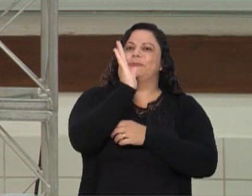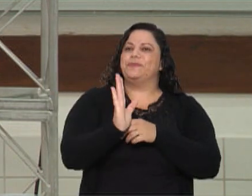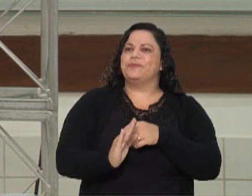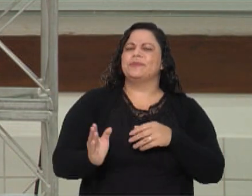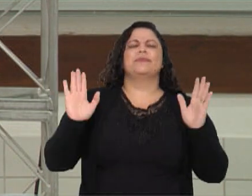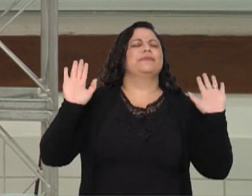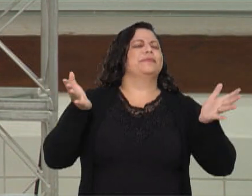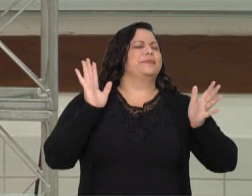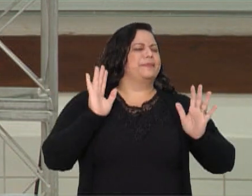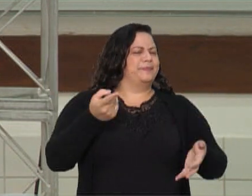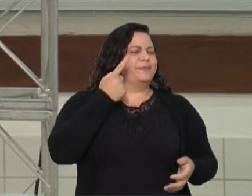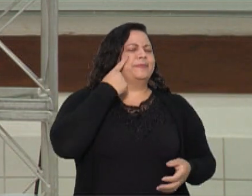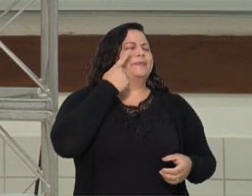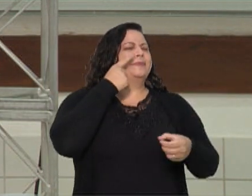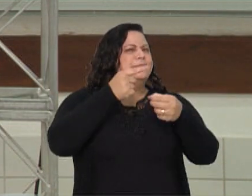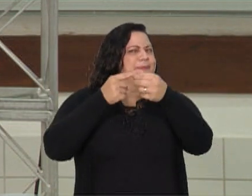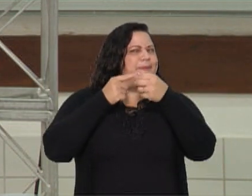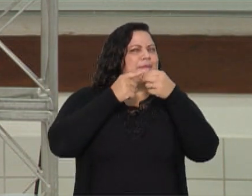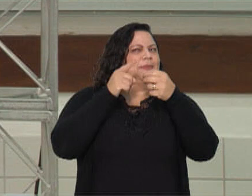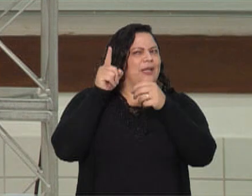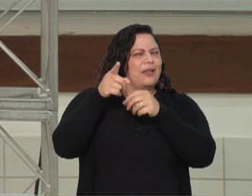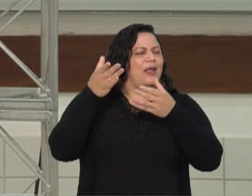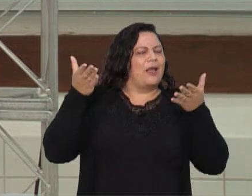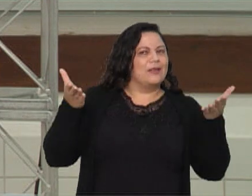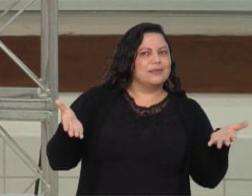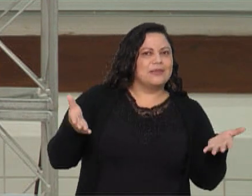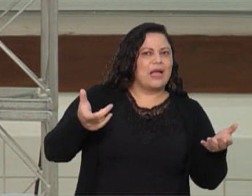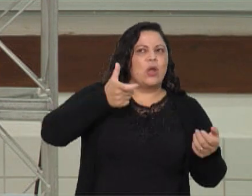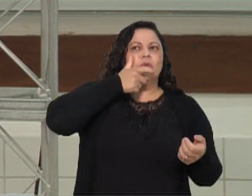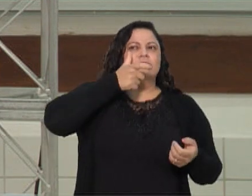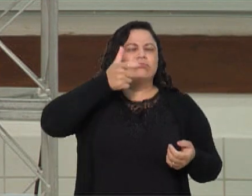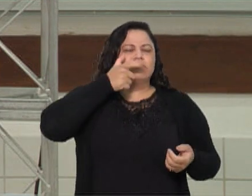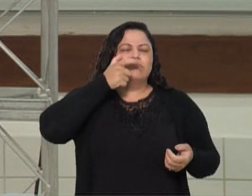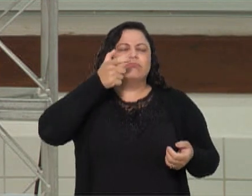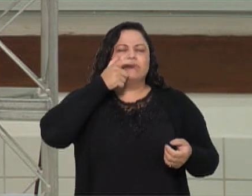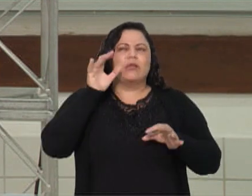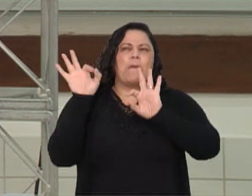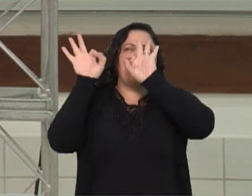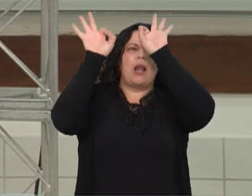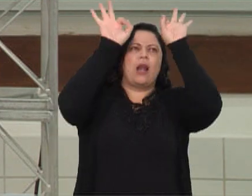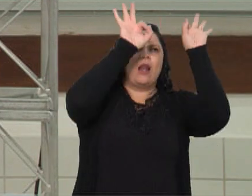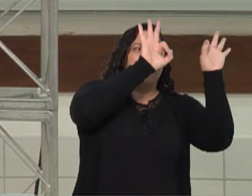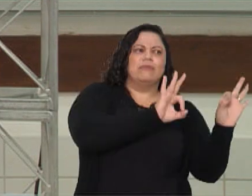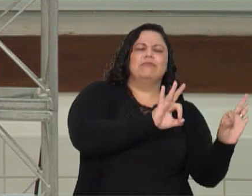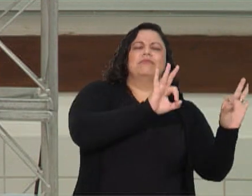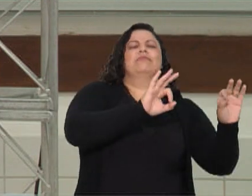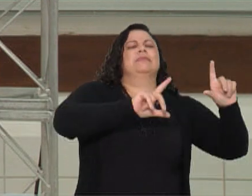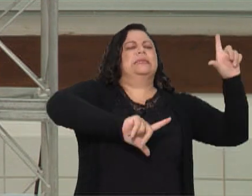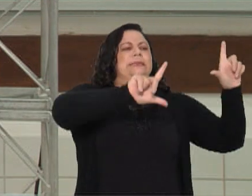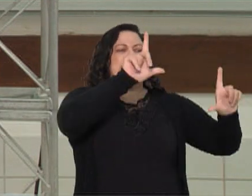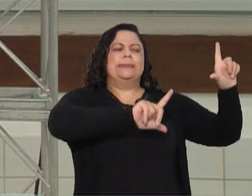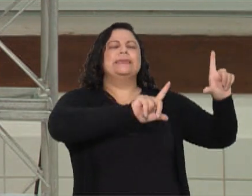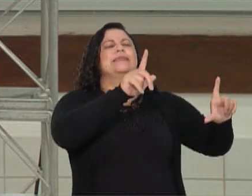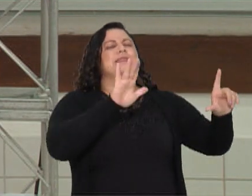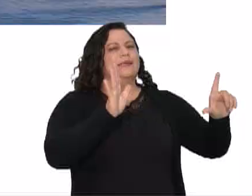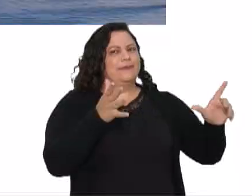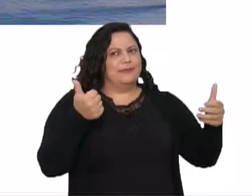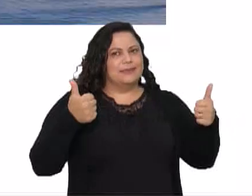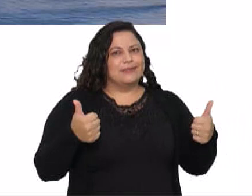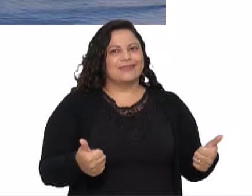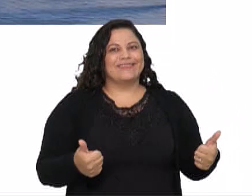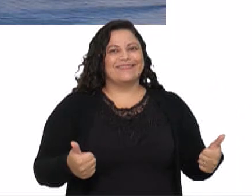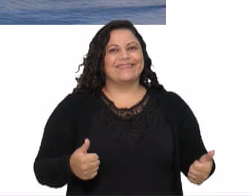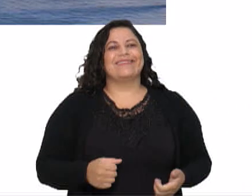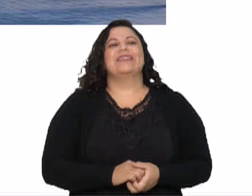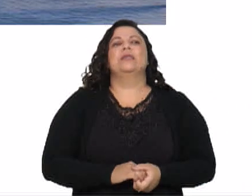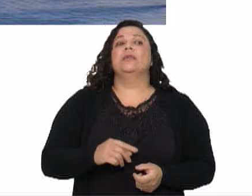dessa cidade olímpica, não é? Assistiram, inclusive, as Olimpíadas, certo? Olha só, então